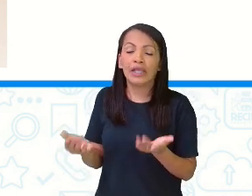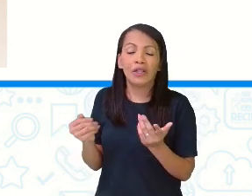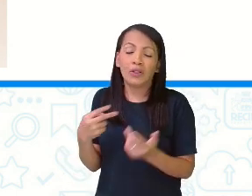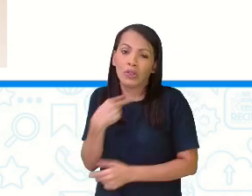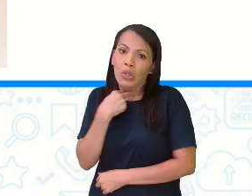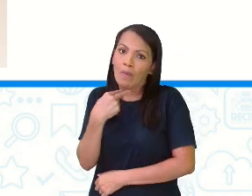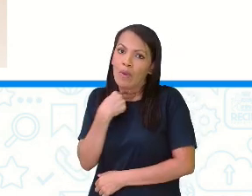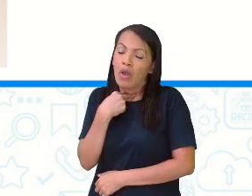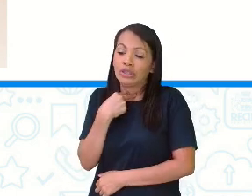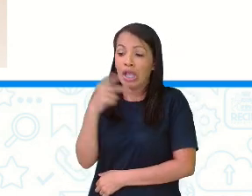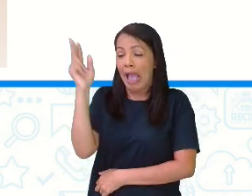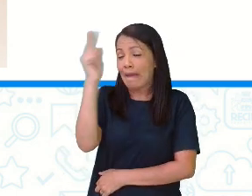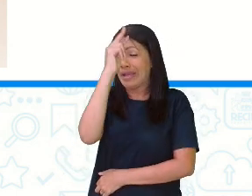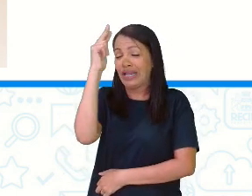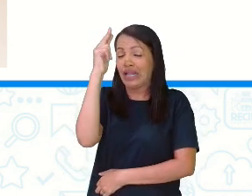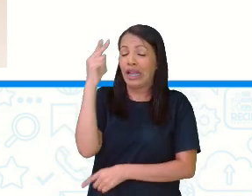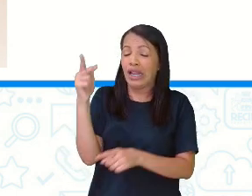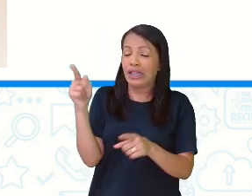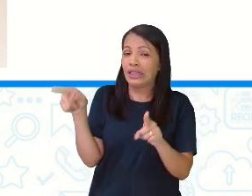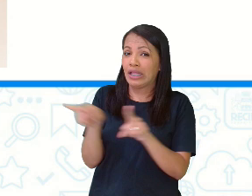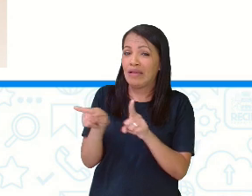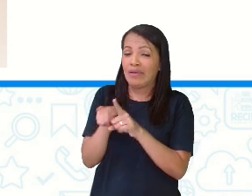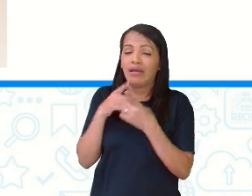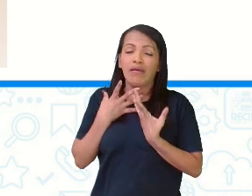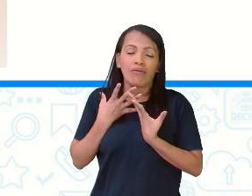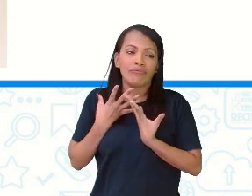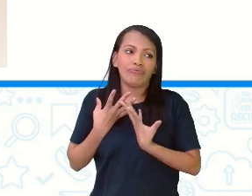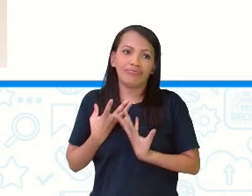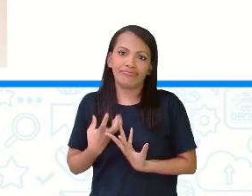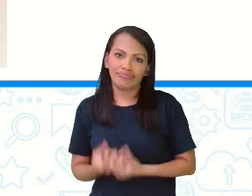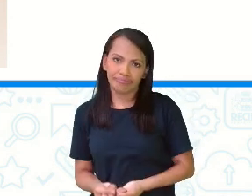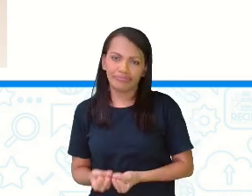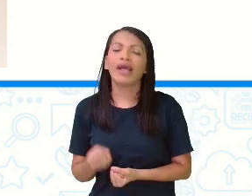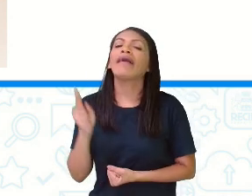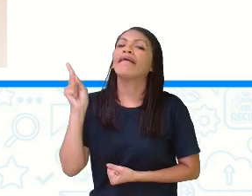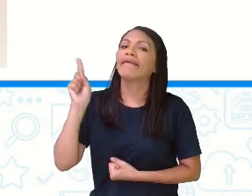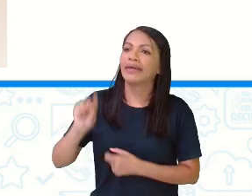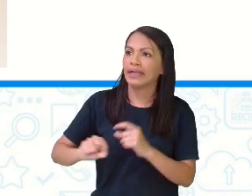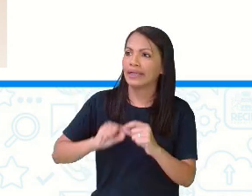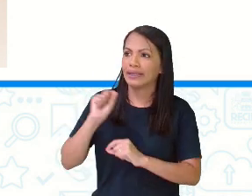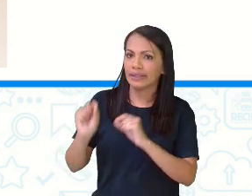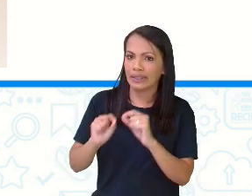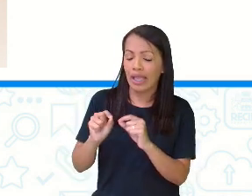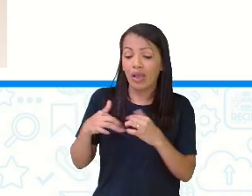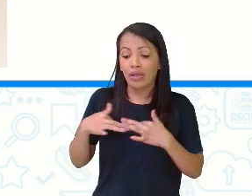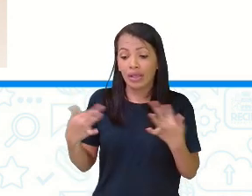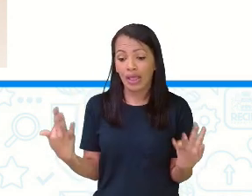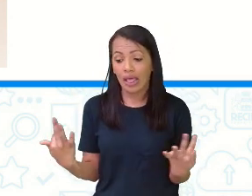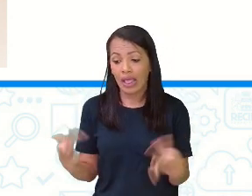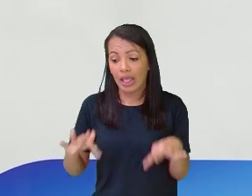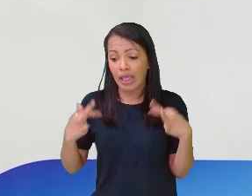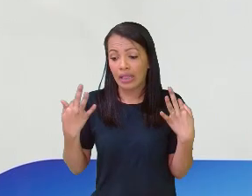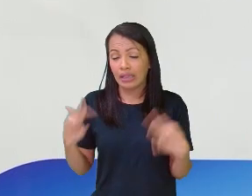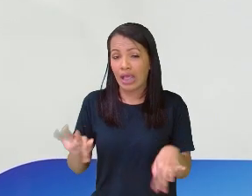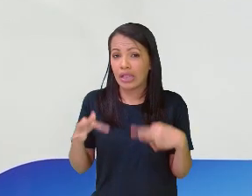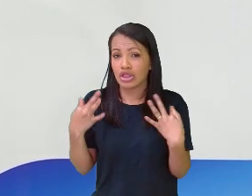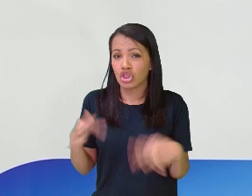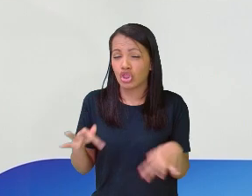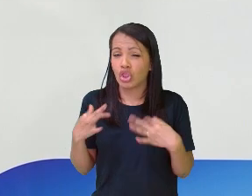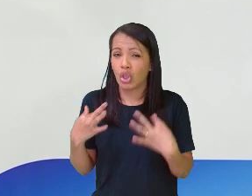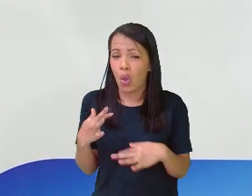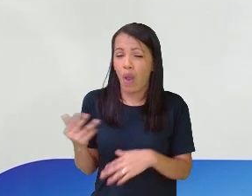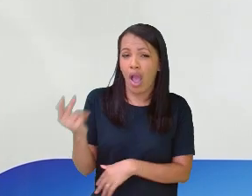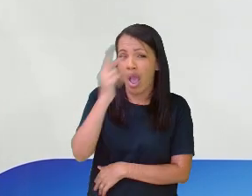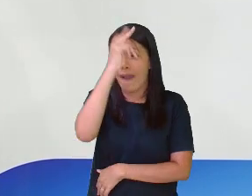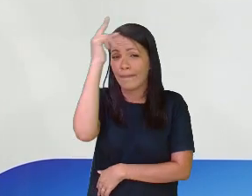animal. Aliás, eles garantem que este equipamento não causa dor às